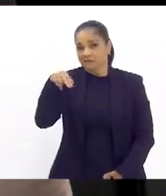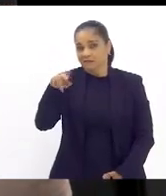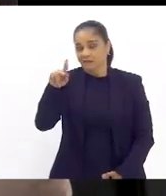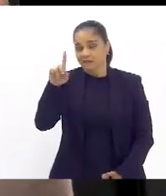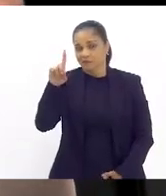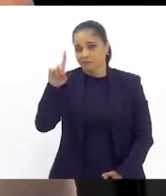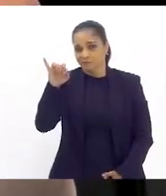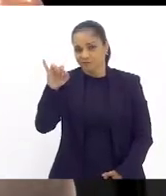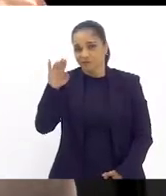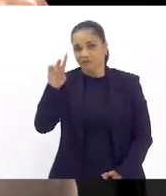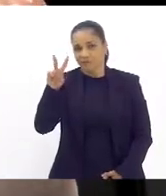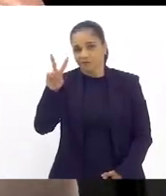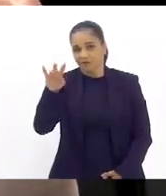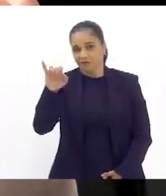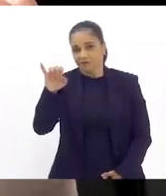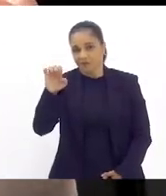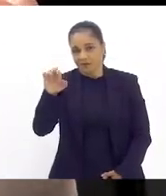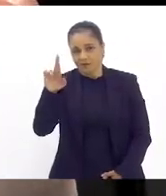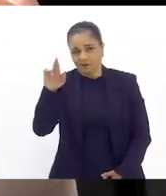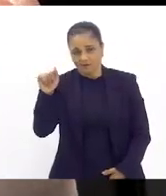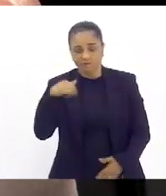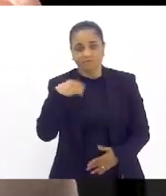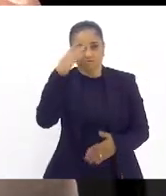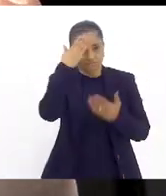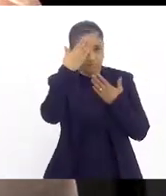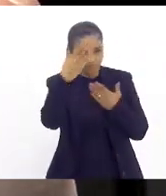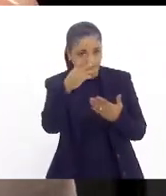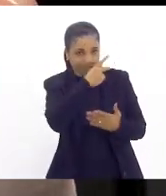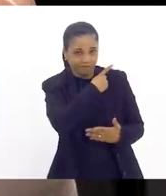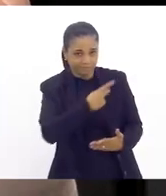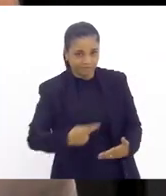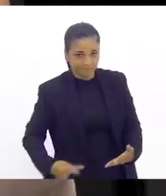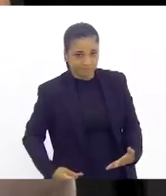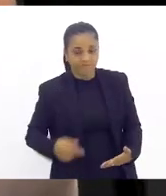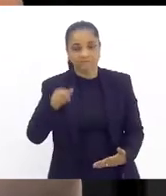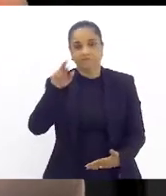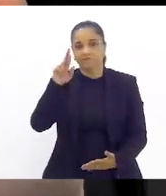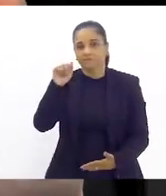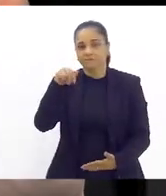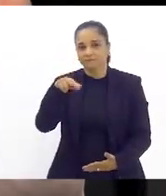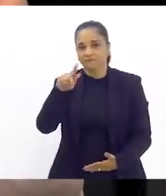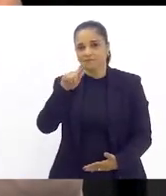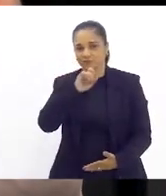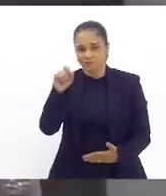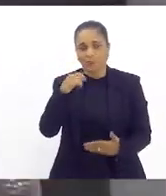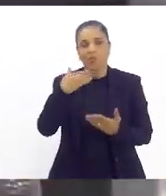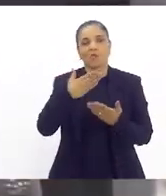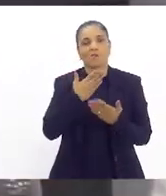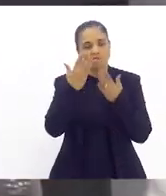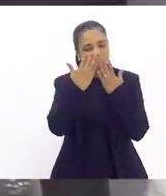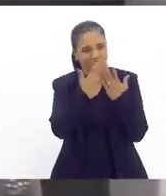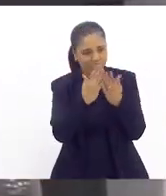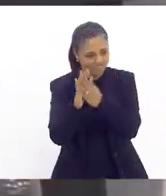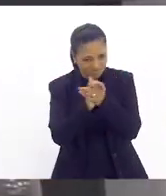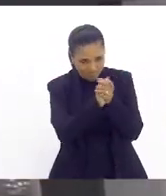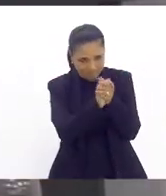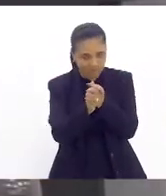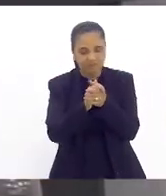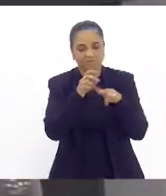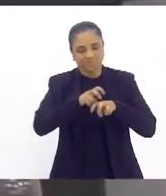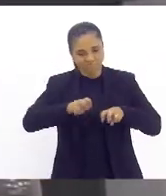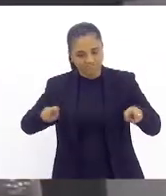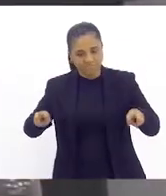Obrigado Presidente Obrigado Presidente Thiago Rangel cumprimentar meus colegas na mesa que me antecederam